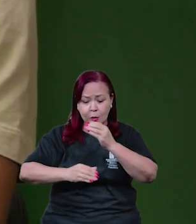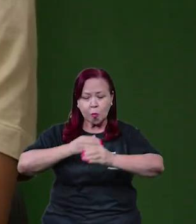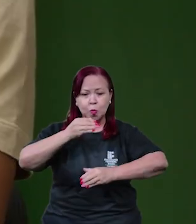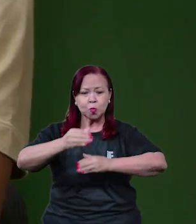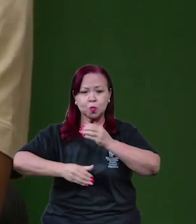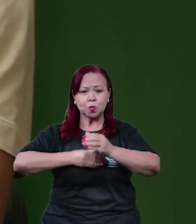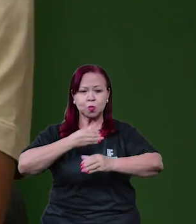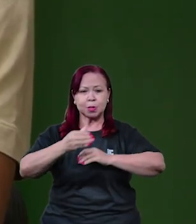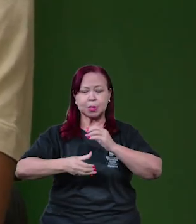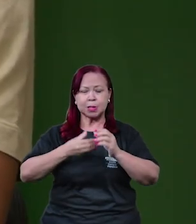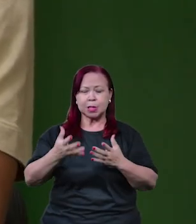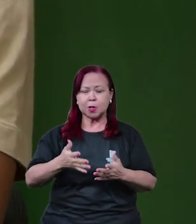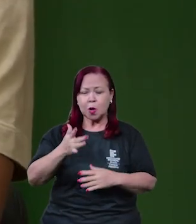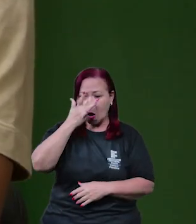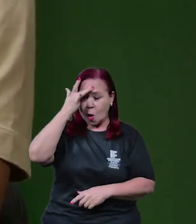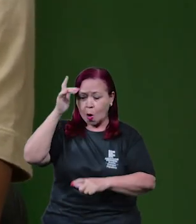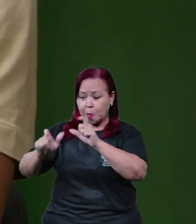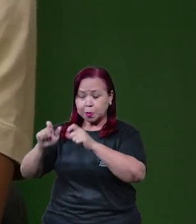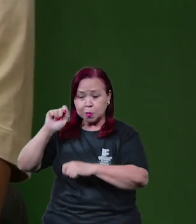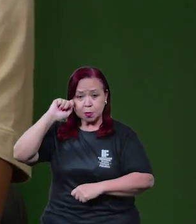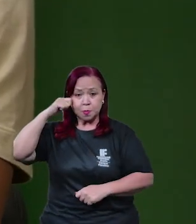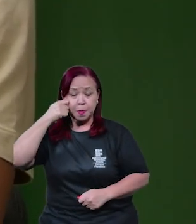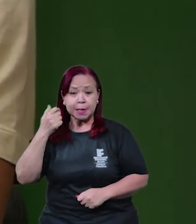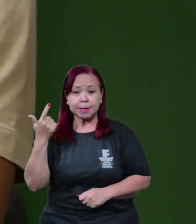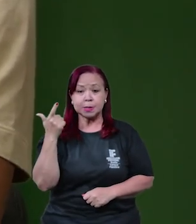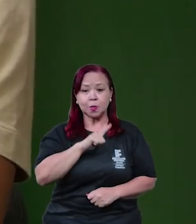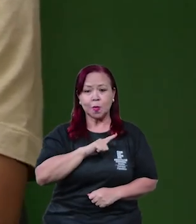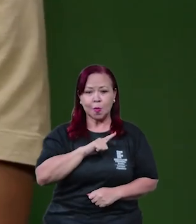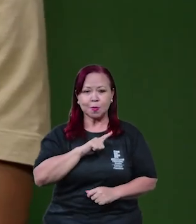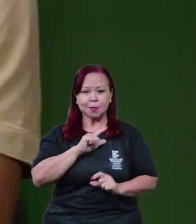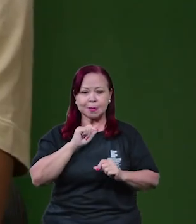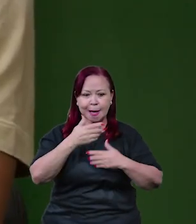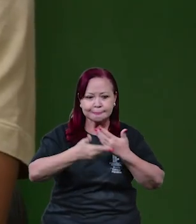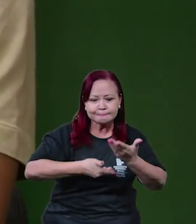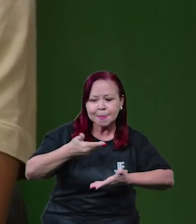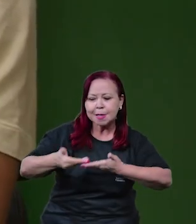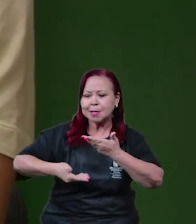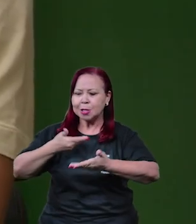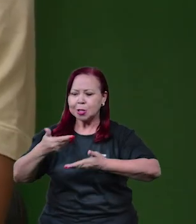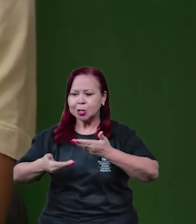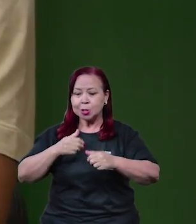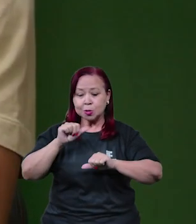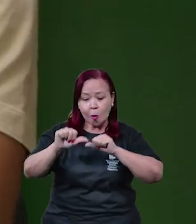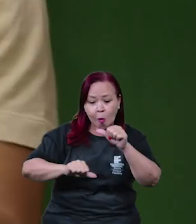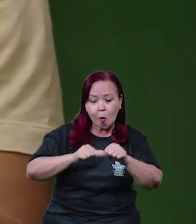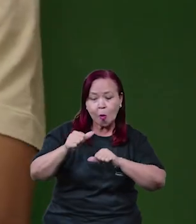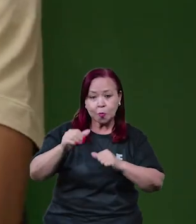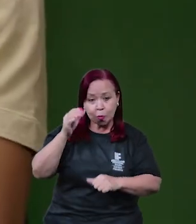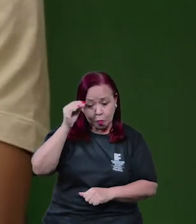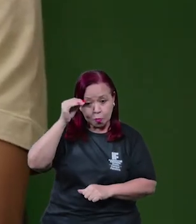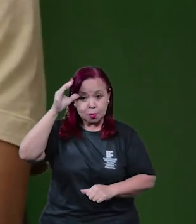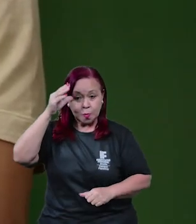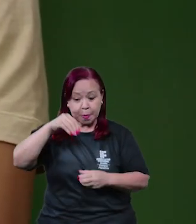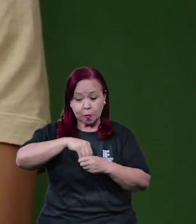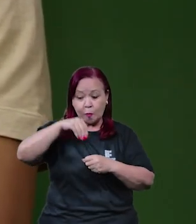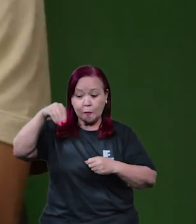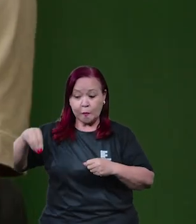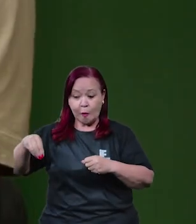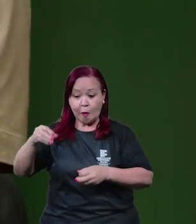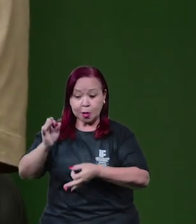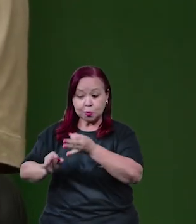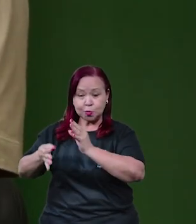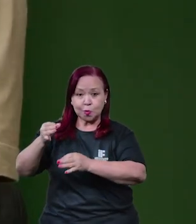ciclo onde pessoas pretas conseguem interagir e trocar conhecimentos fora de um julgamento social que